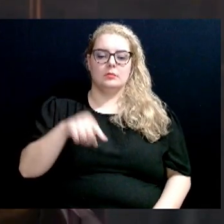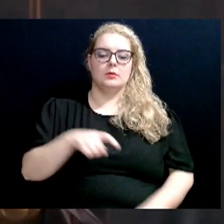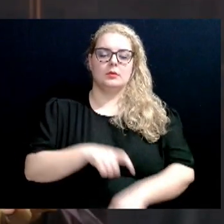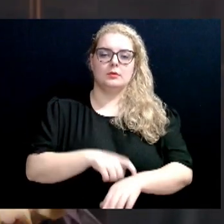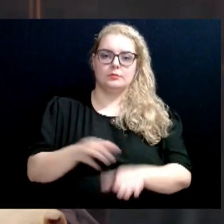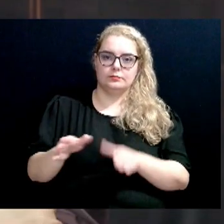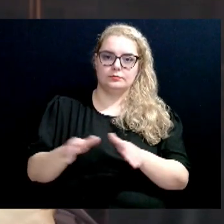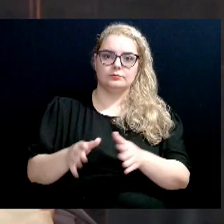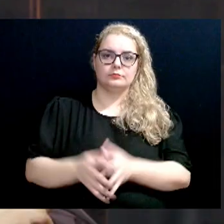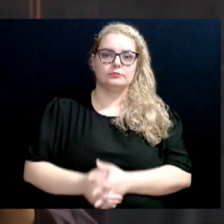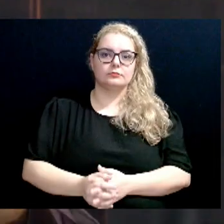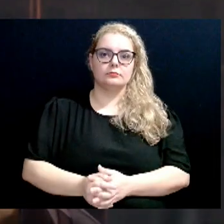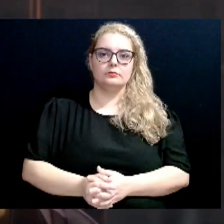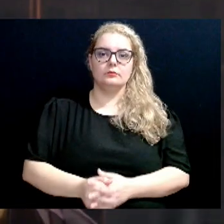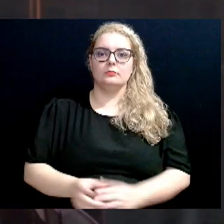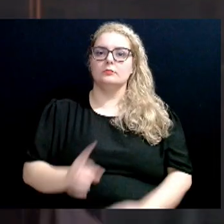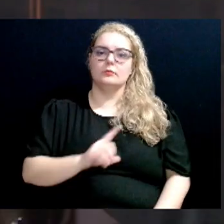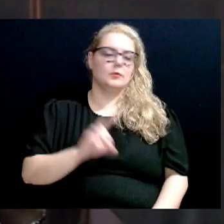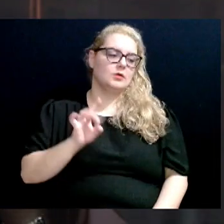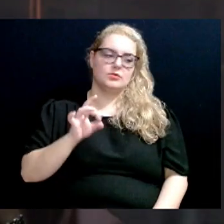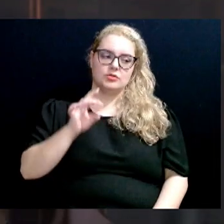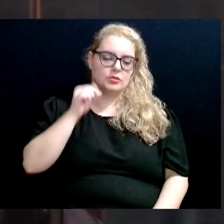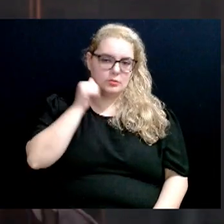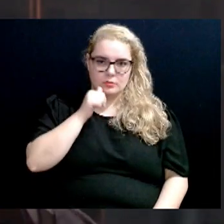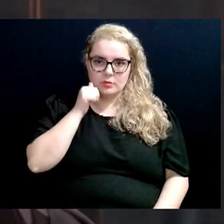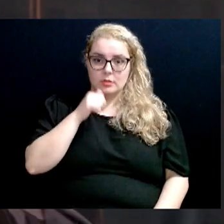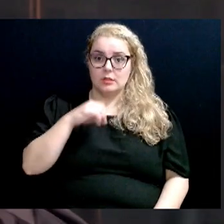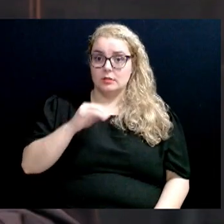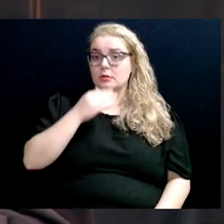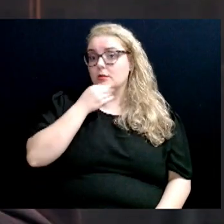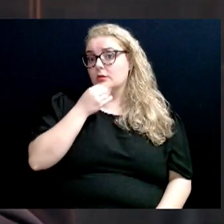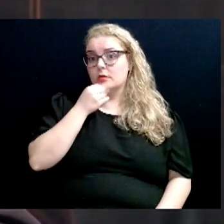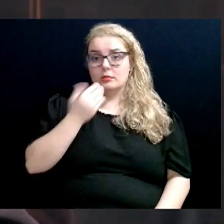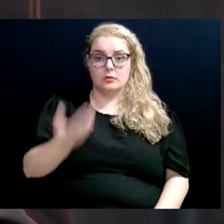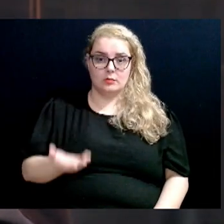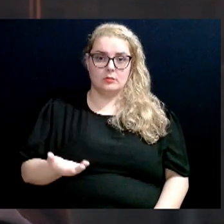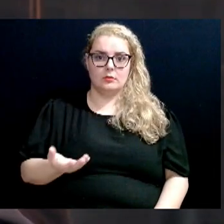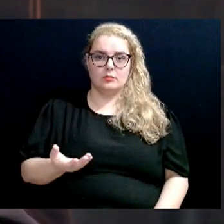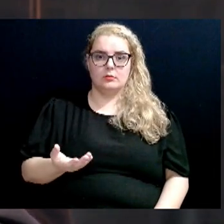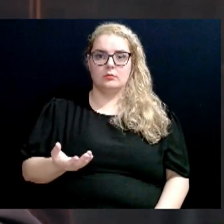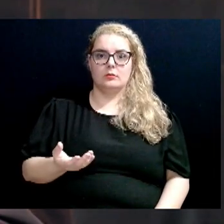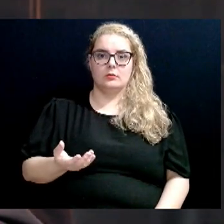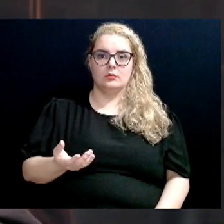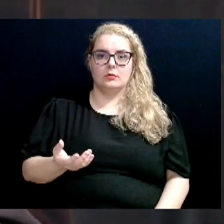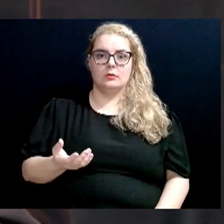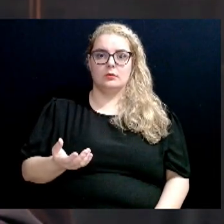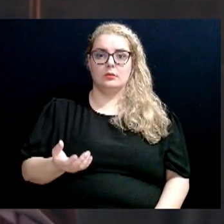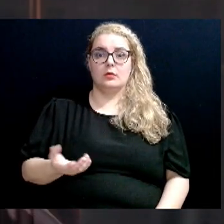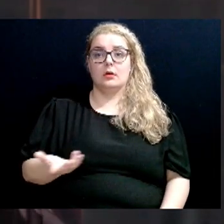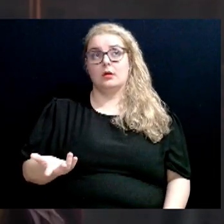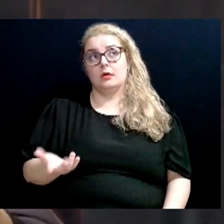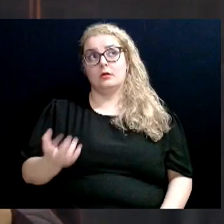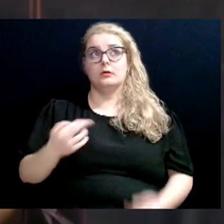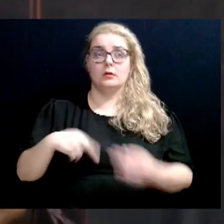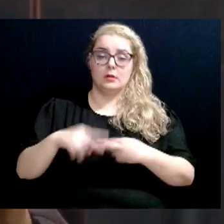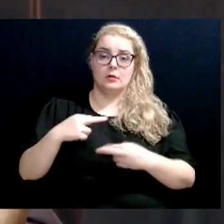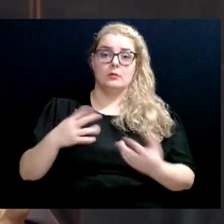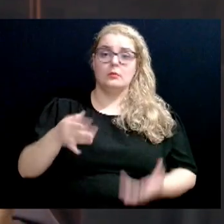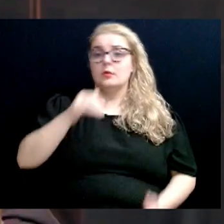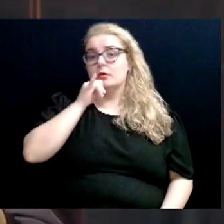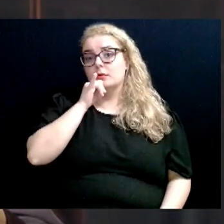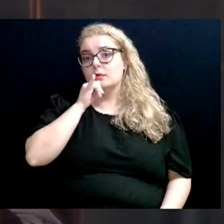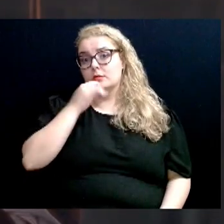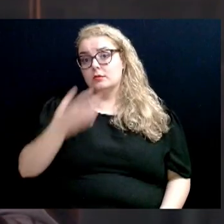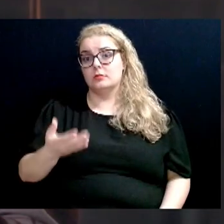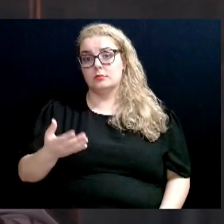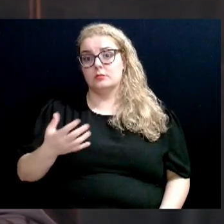que é só para a mulher. Se um homem tomar, a não ser algo que esteja realmente relacionado, por exemplo, a sintomas da